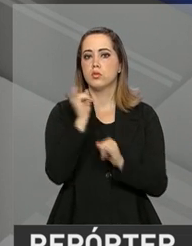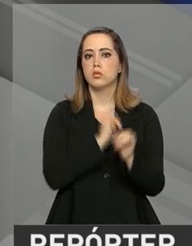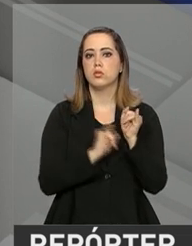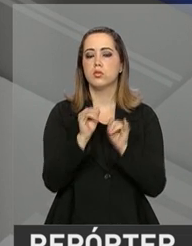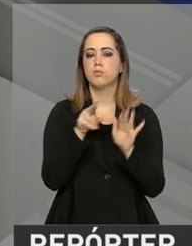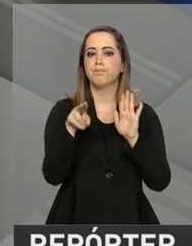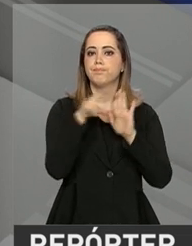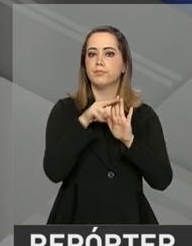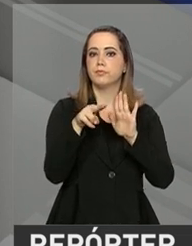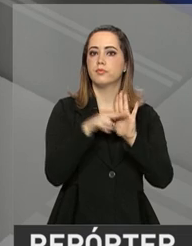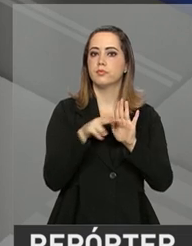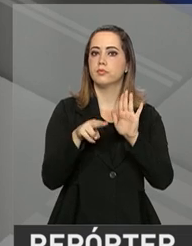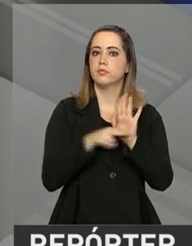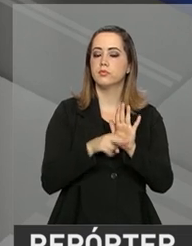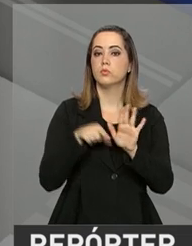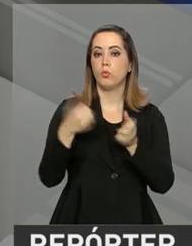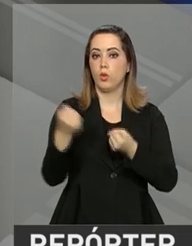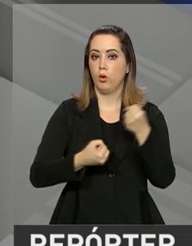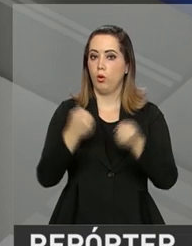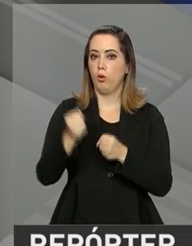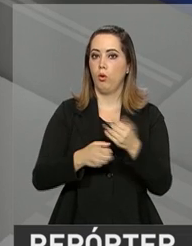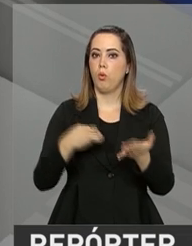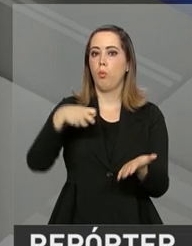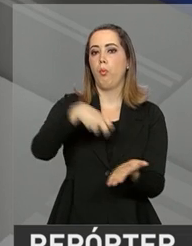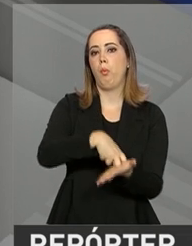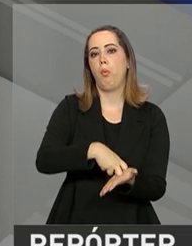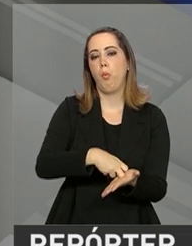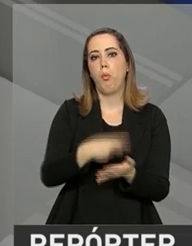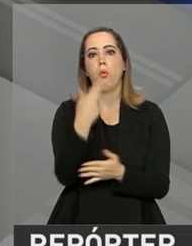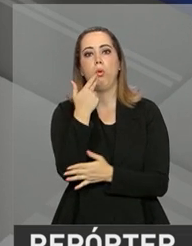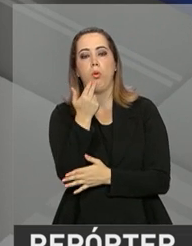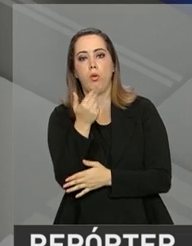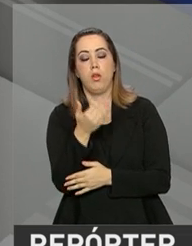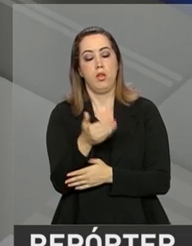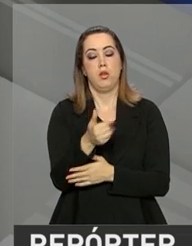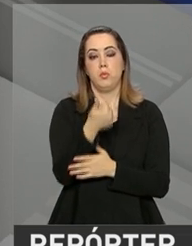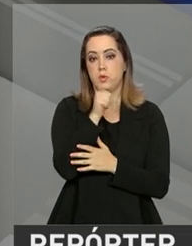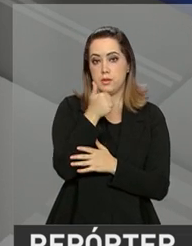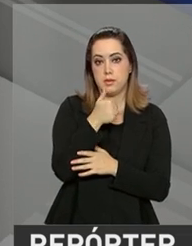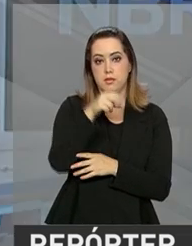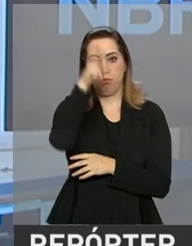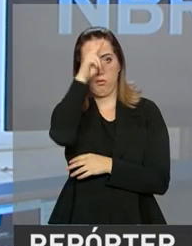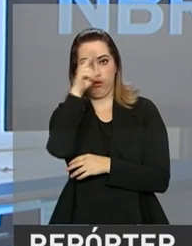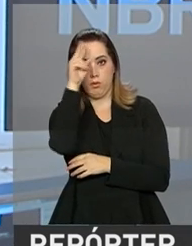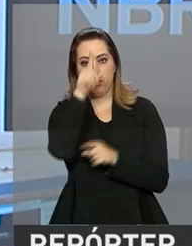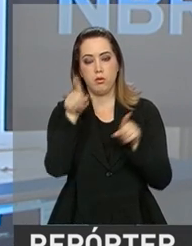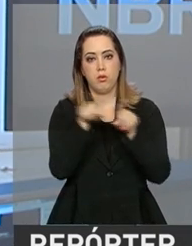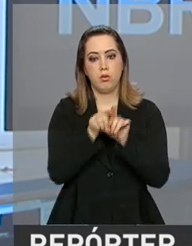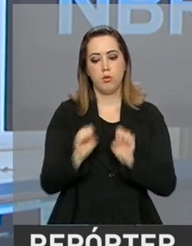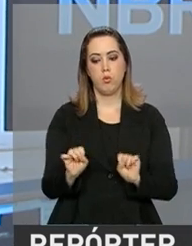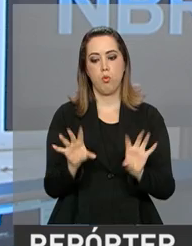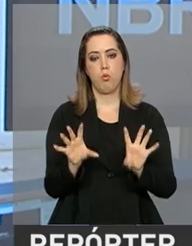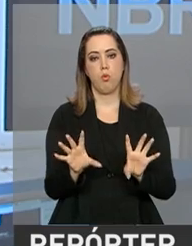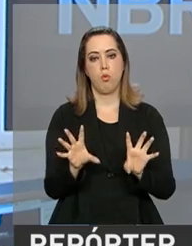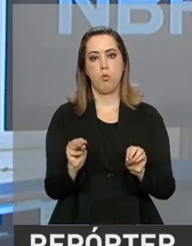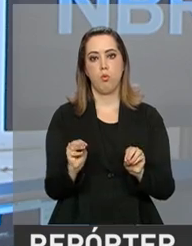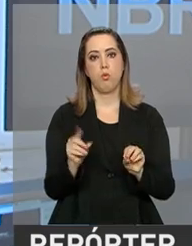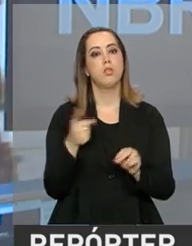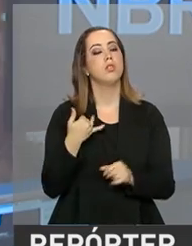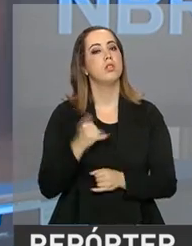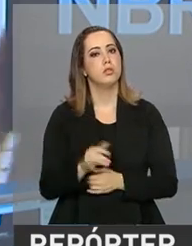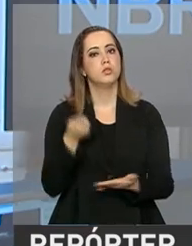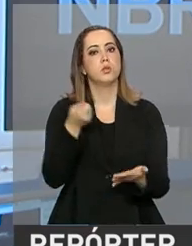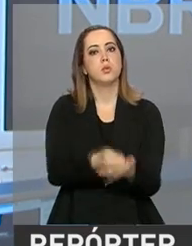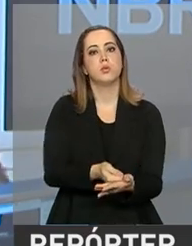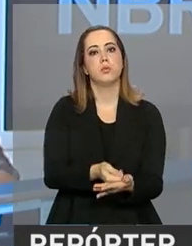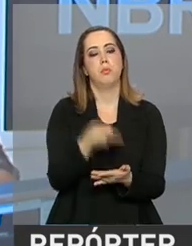Trânsito Brasileiro punições para embriaguez ao volante farol com luz baixa nas rodovias durante o dia e pagamento